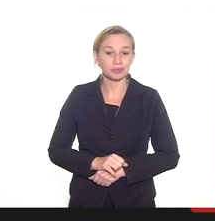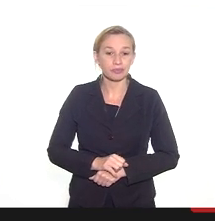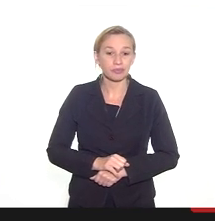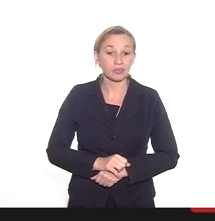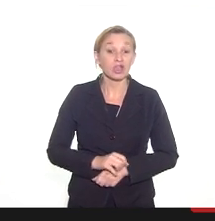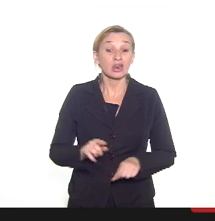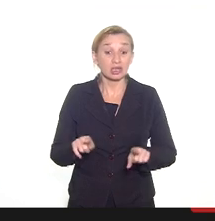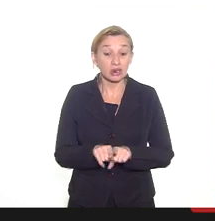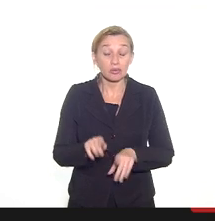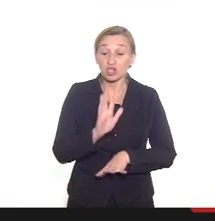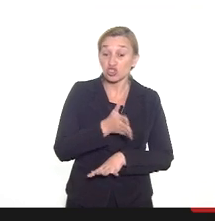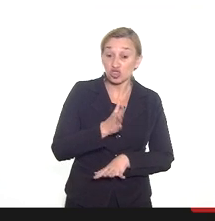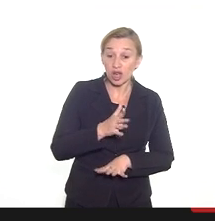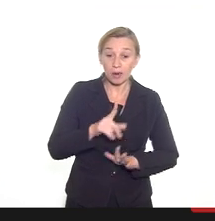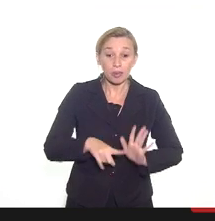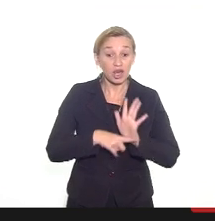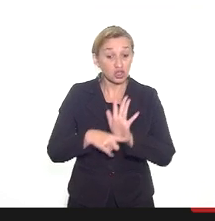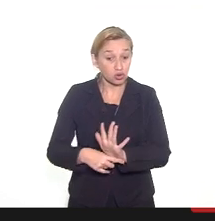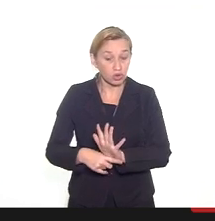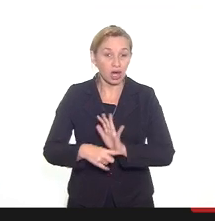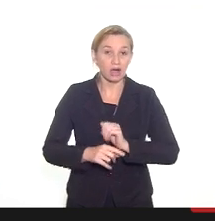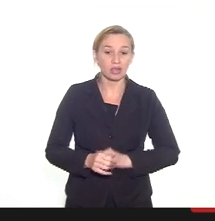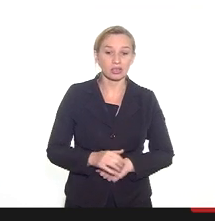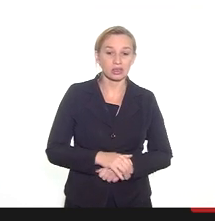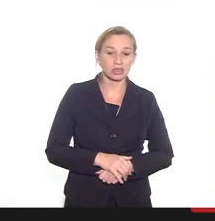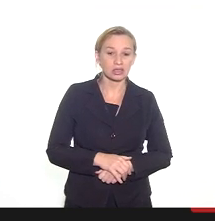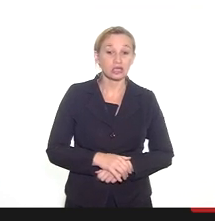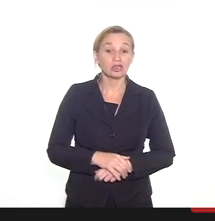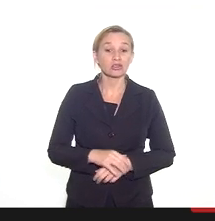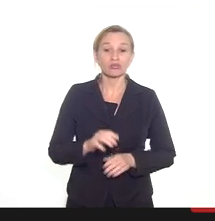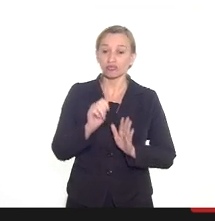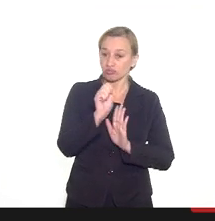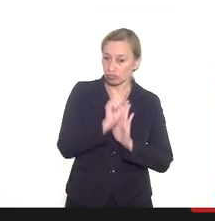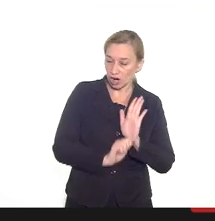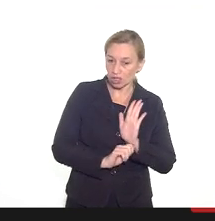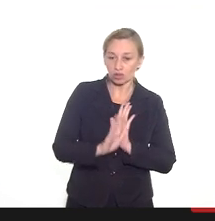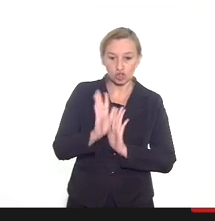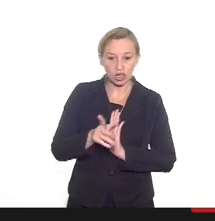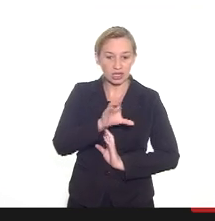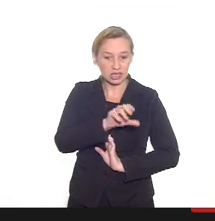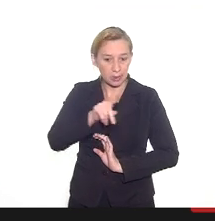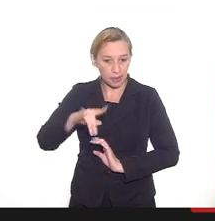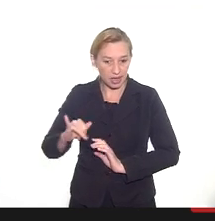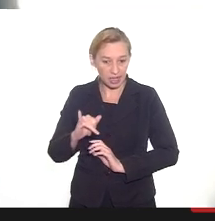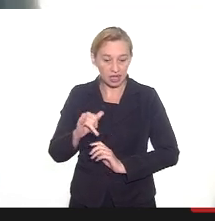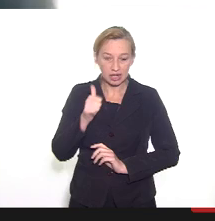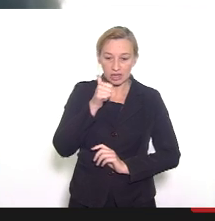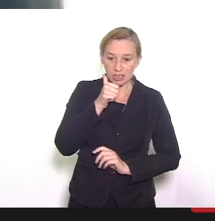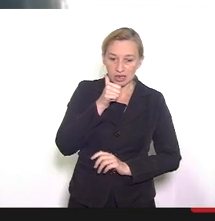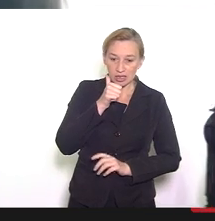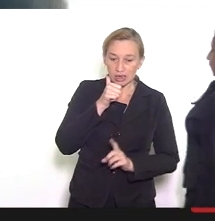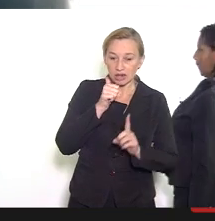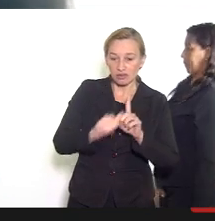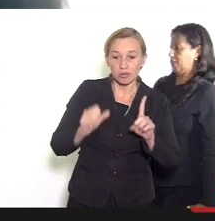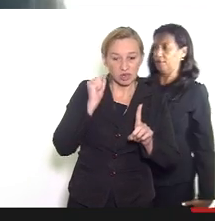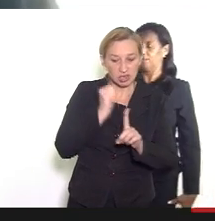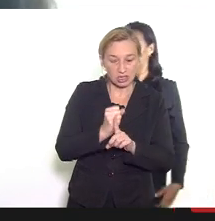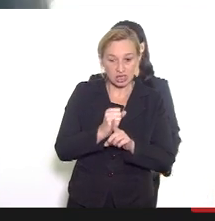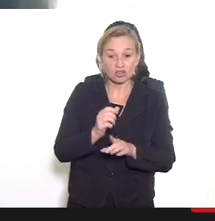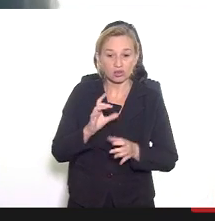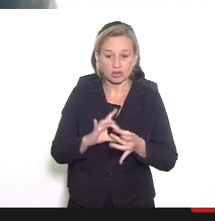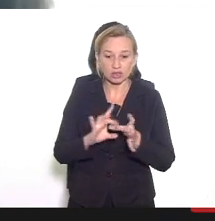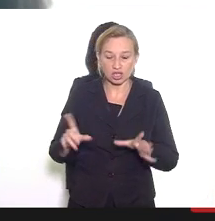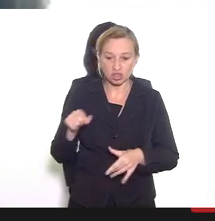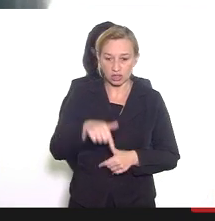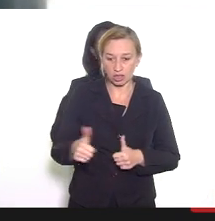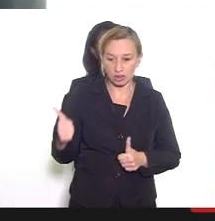né? E aqui já para contribuir, a gente tem um relatório da CPI do feminicídio com diversas recomendações, mas eu deixo aqui